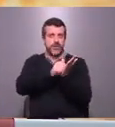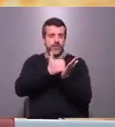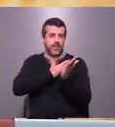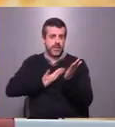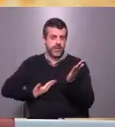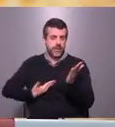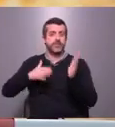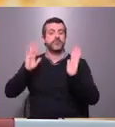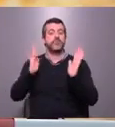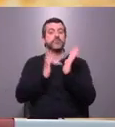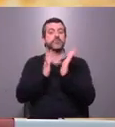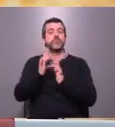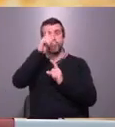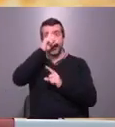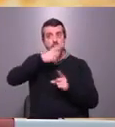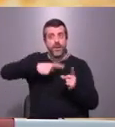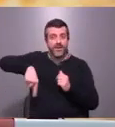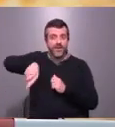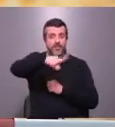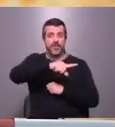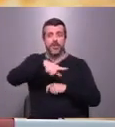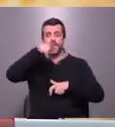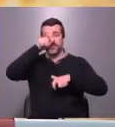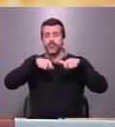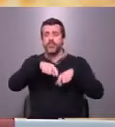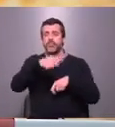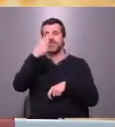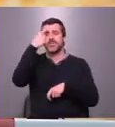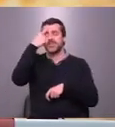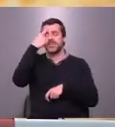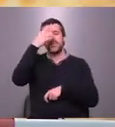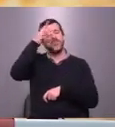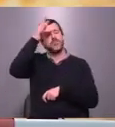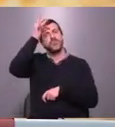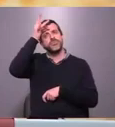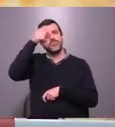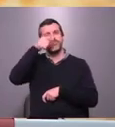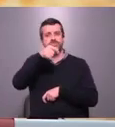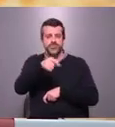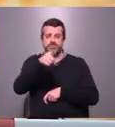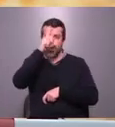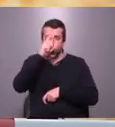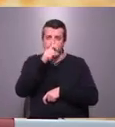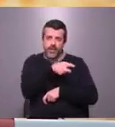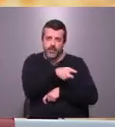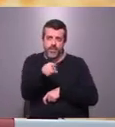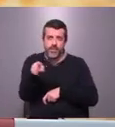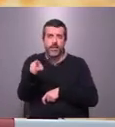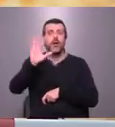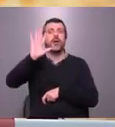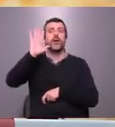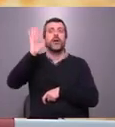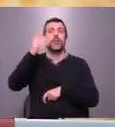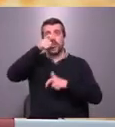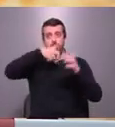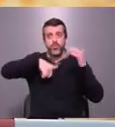aos seus ouvintes que tinham na memória este episódio, recorda-lhes precisamente que na caminhada